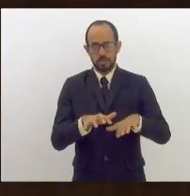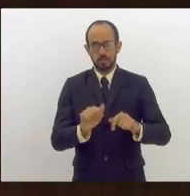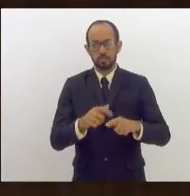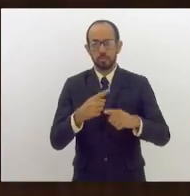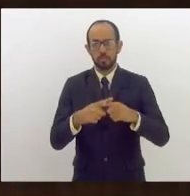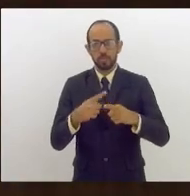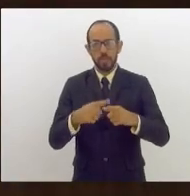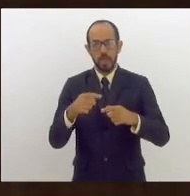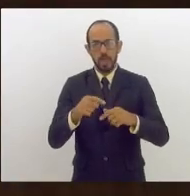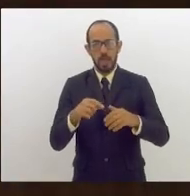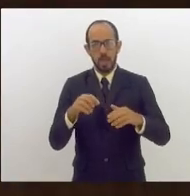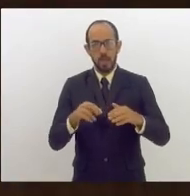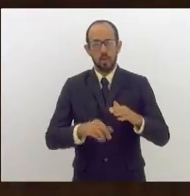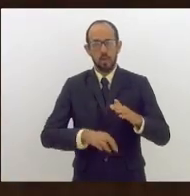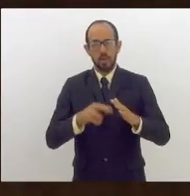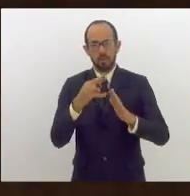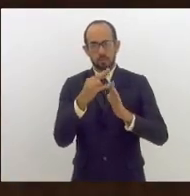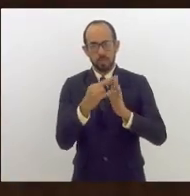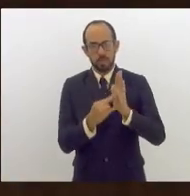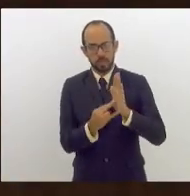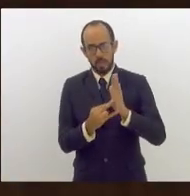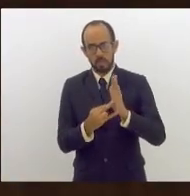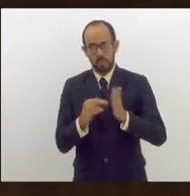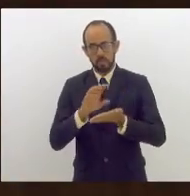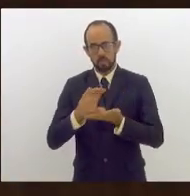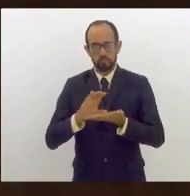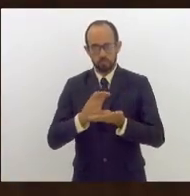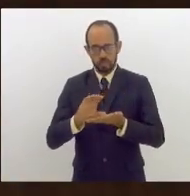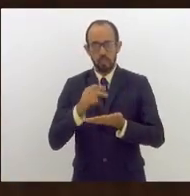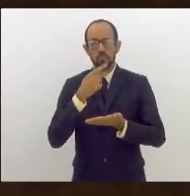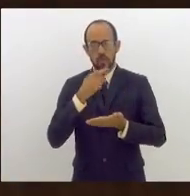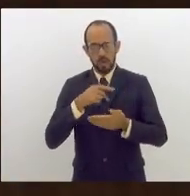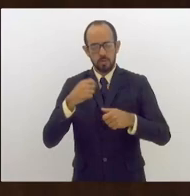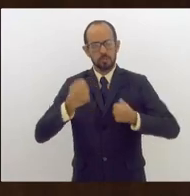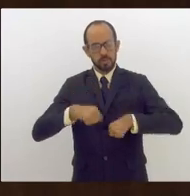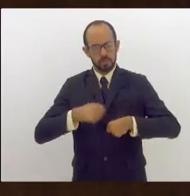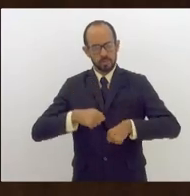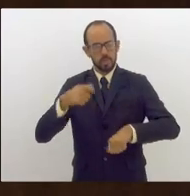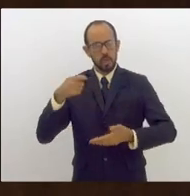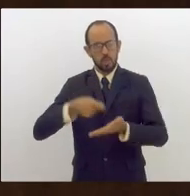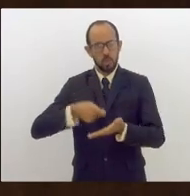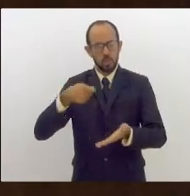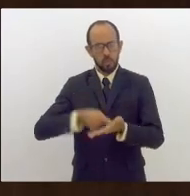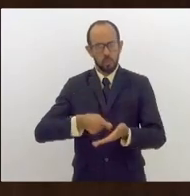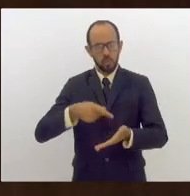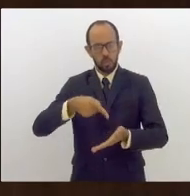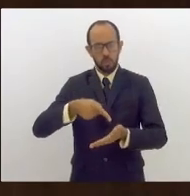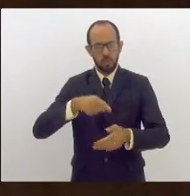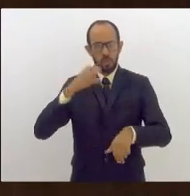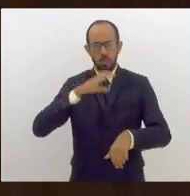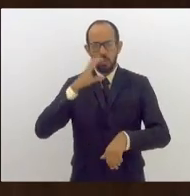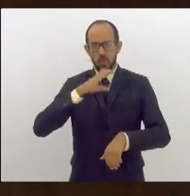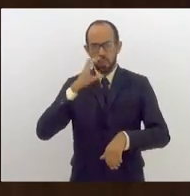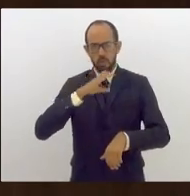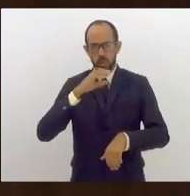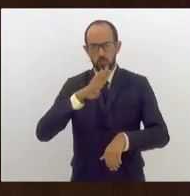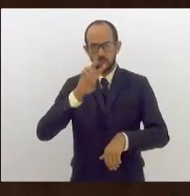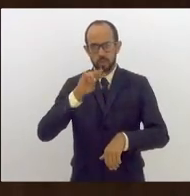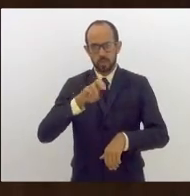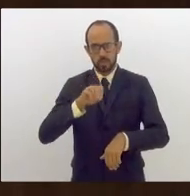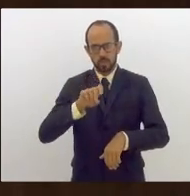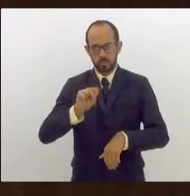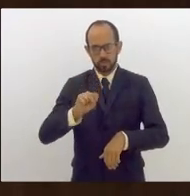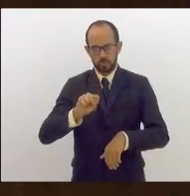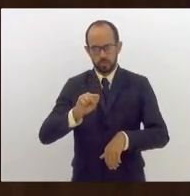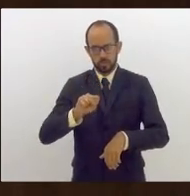a constituição dizem que eles devem ingressar na pauta imediatamente posterior ao transcurso do hábito de 30 dias então peço o deferimento